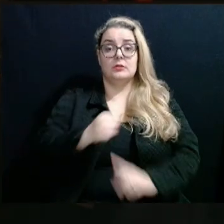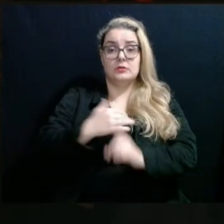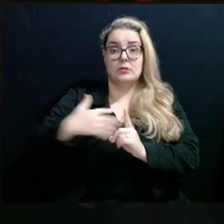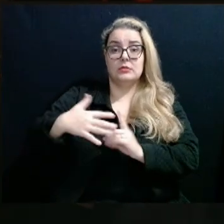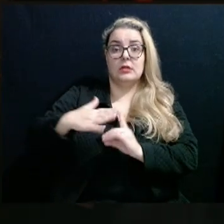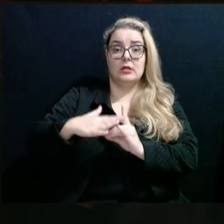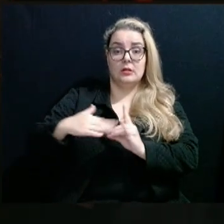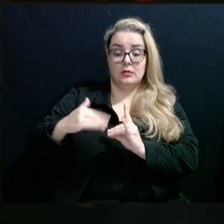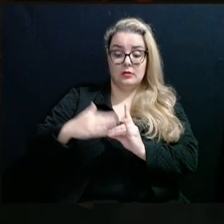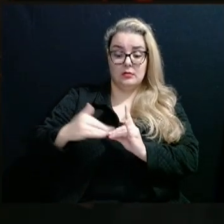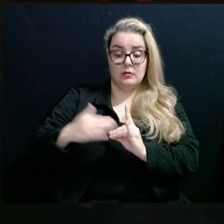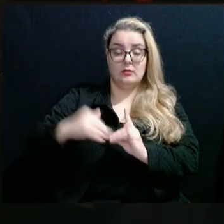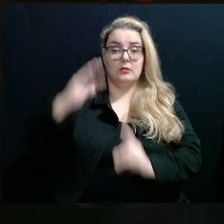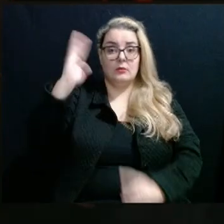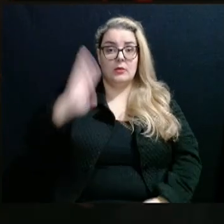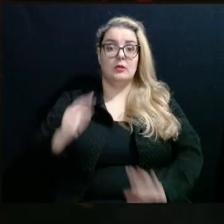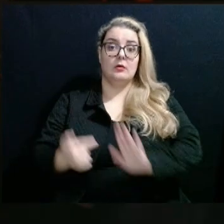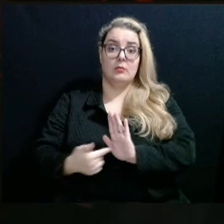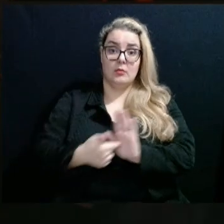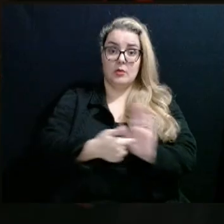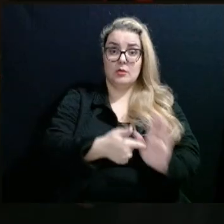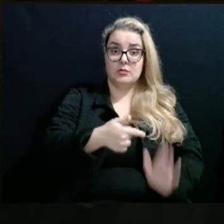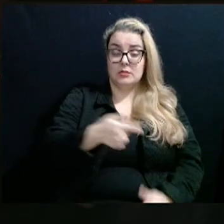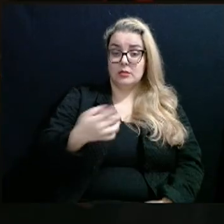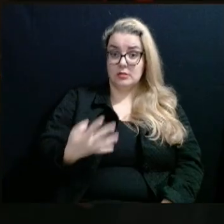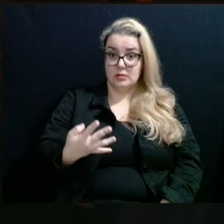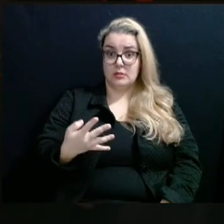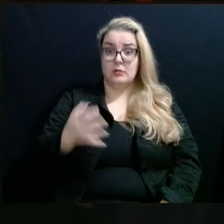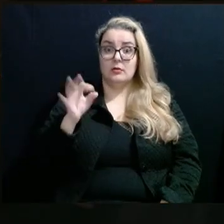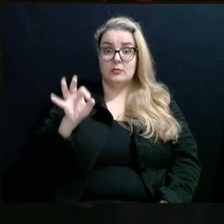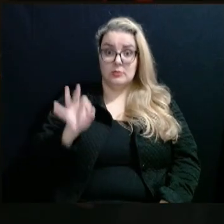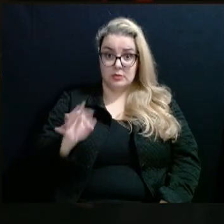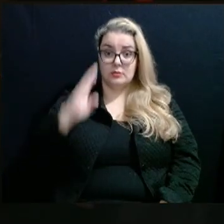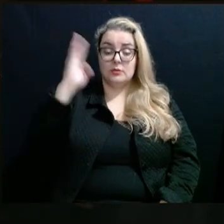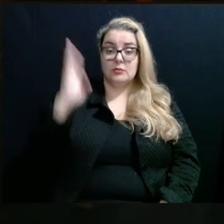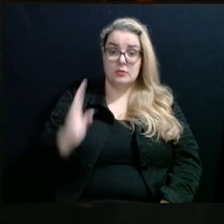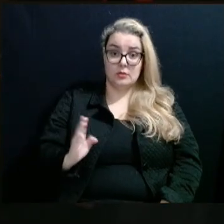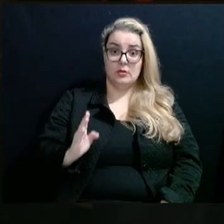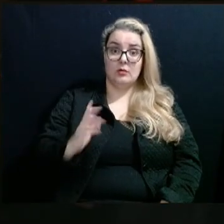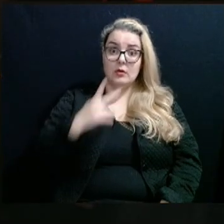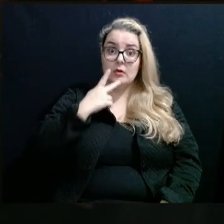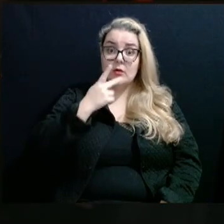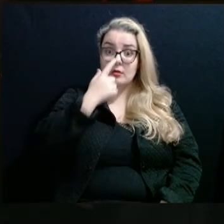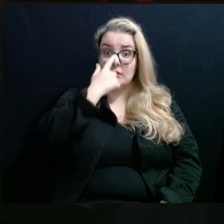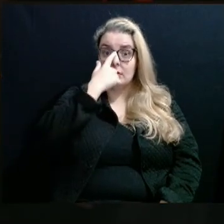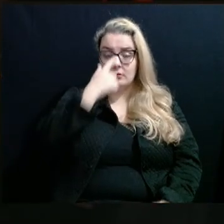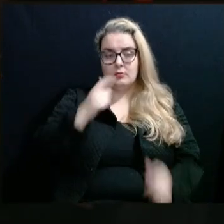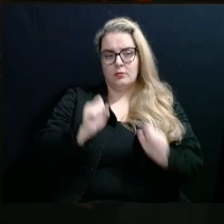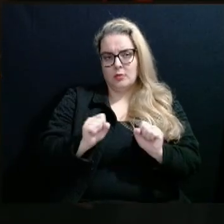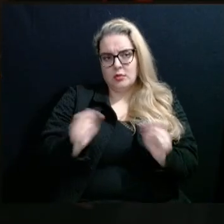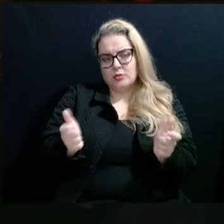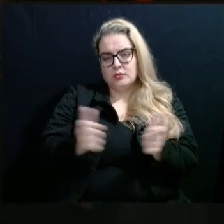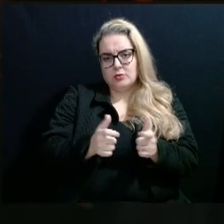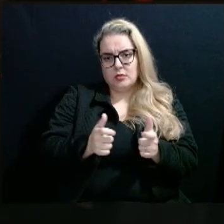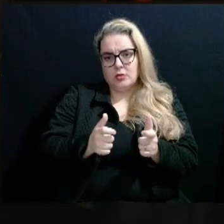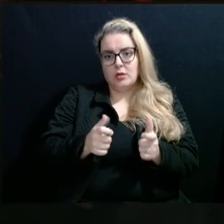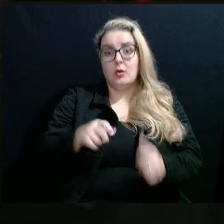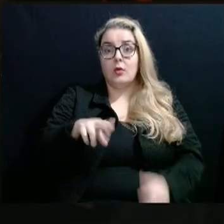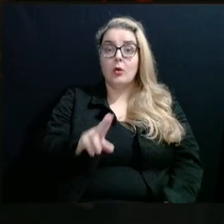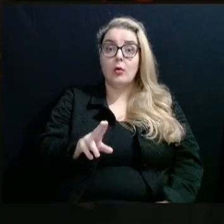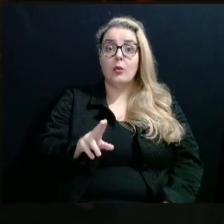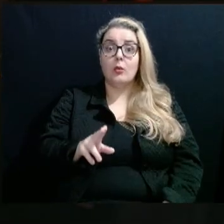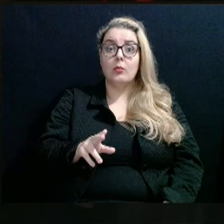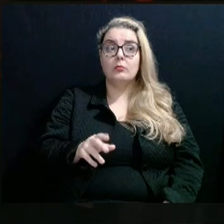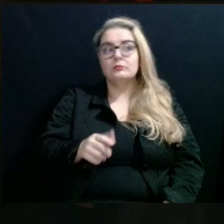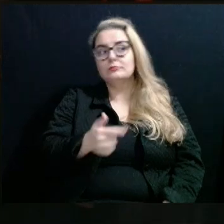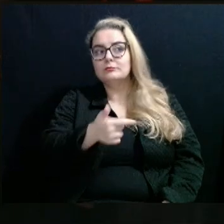apontam que 74% dos brasileiros afirmam que poderiam reduzir ou até deixar o consumo de carne pensando na saúde.